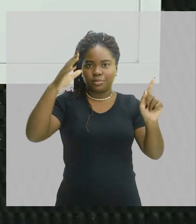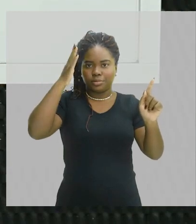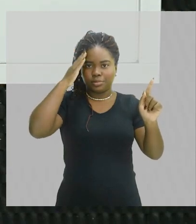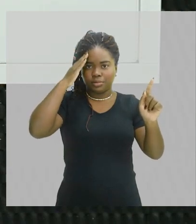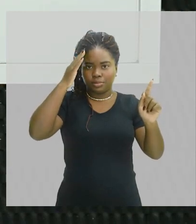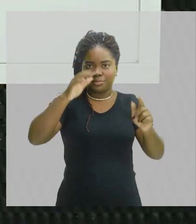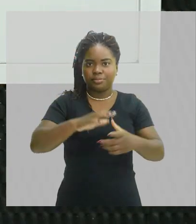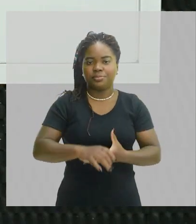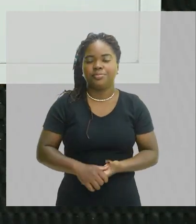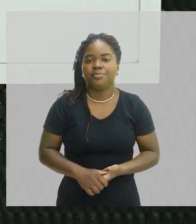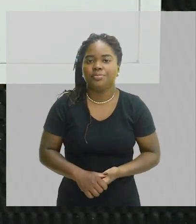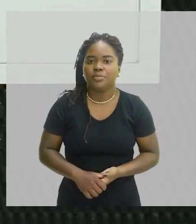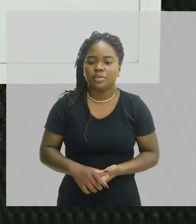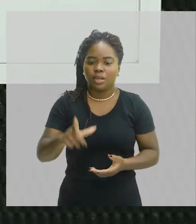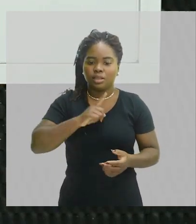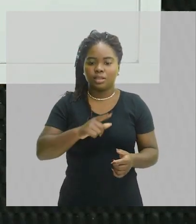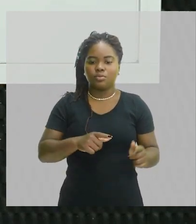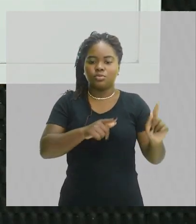elétrica aí